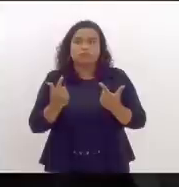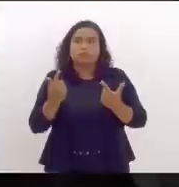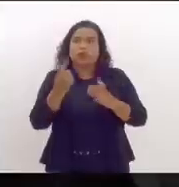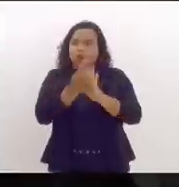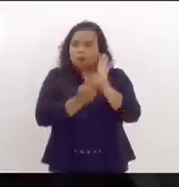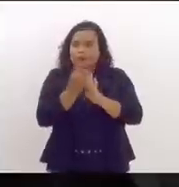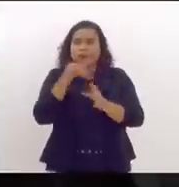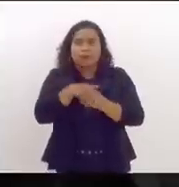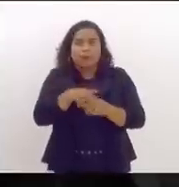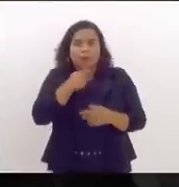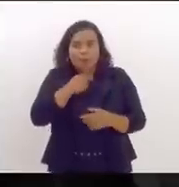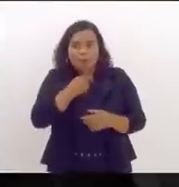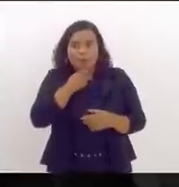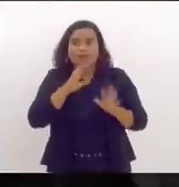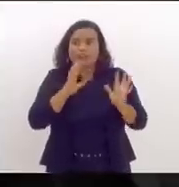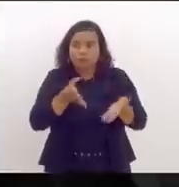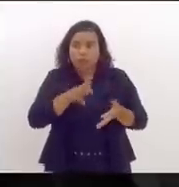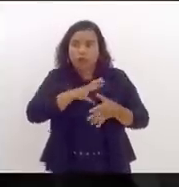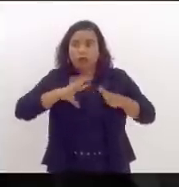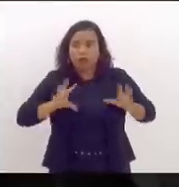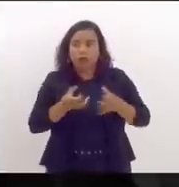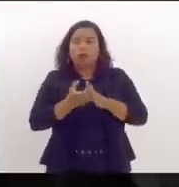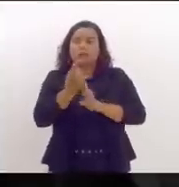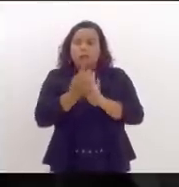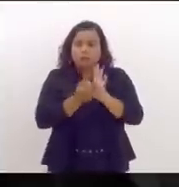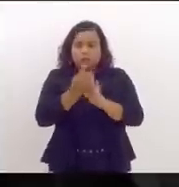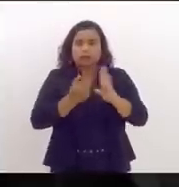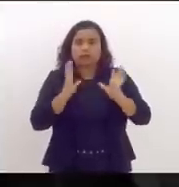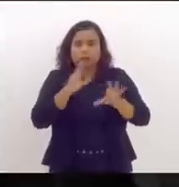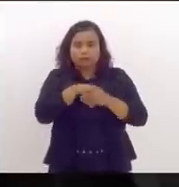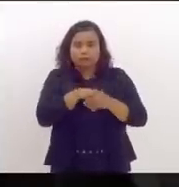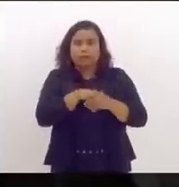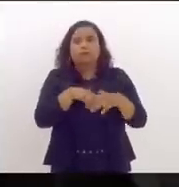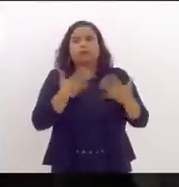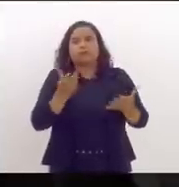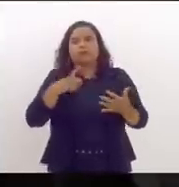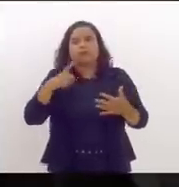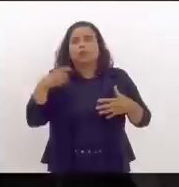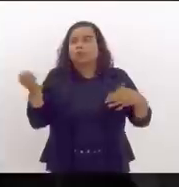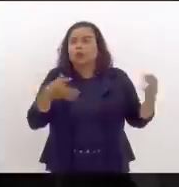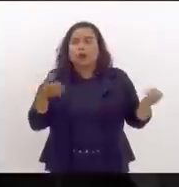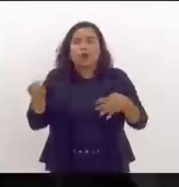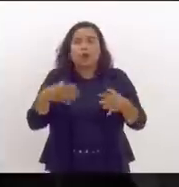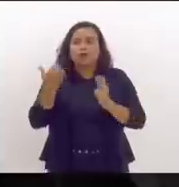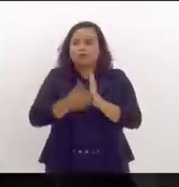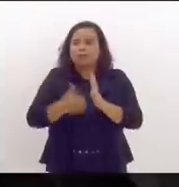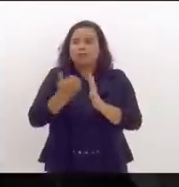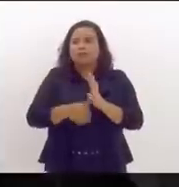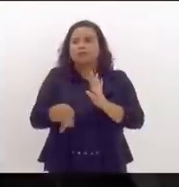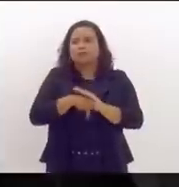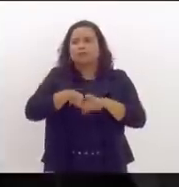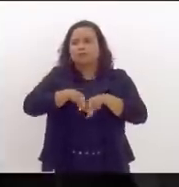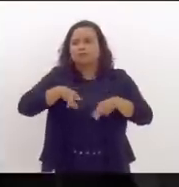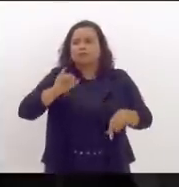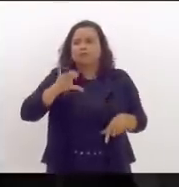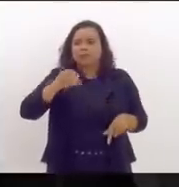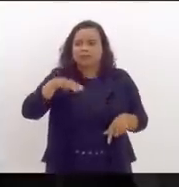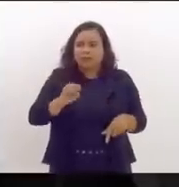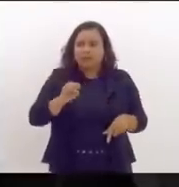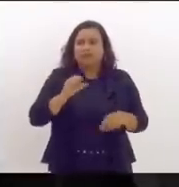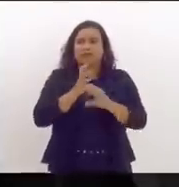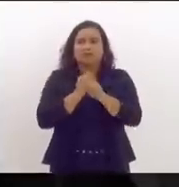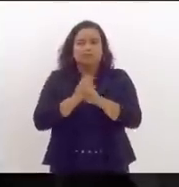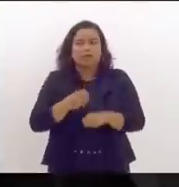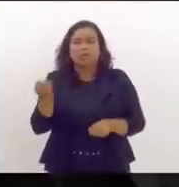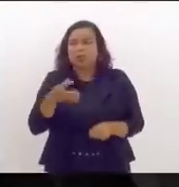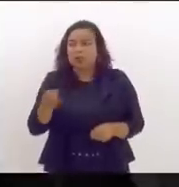não foi votado mas já o foi na comissão de orçamento prever novas receitas de cms fazer novos